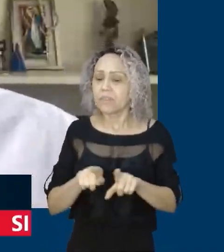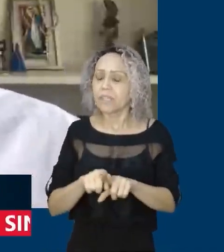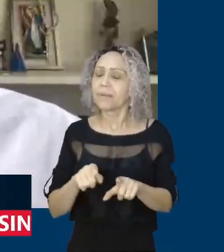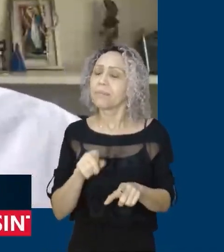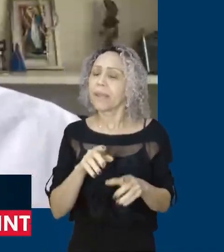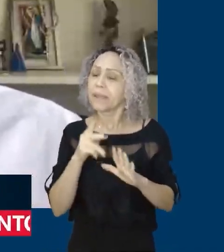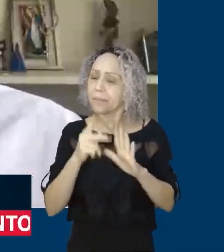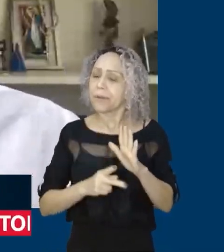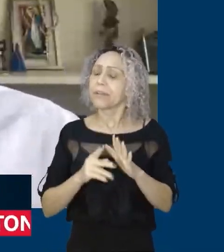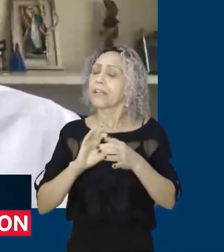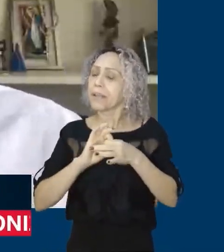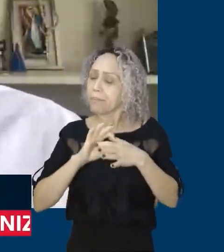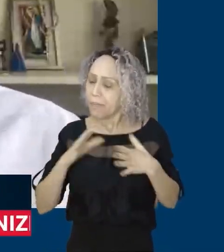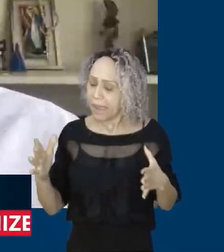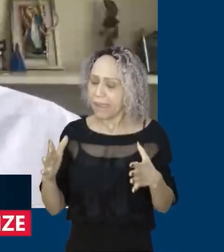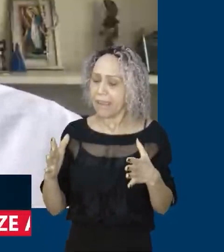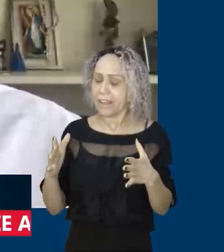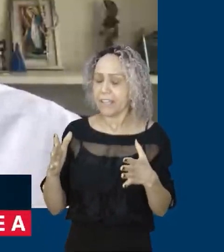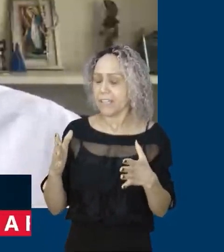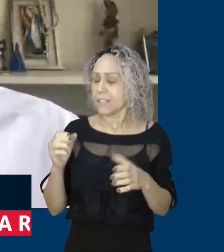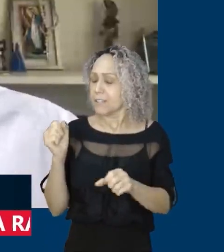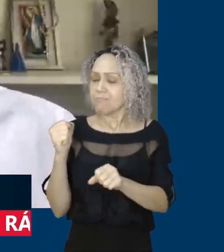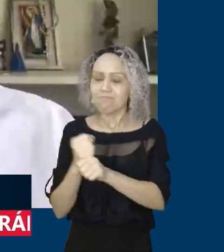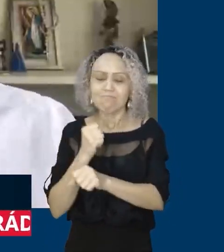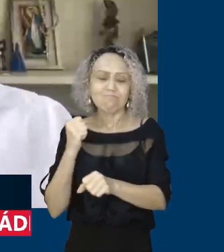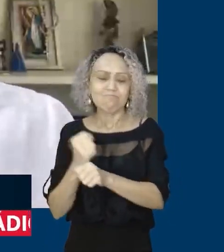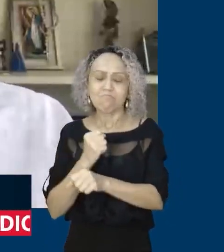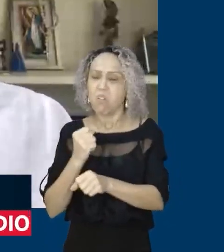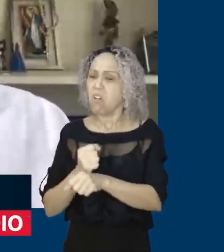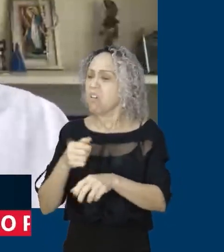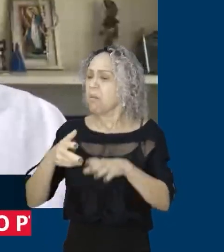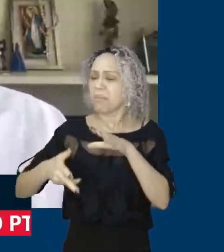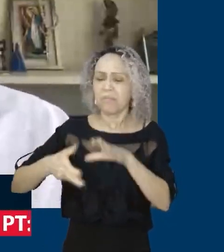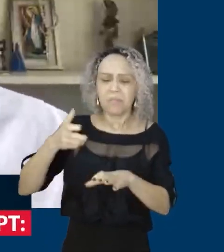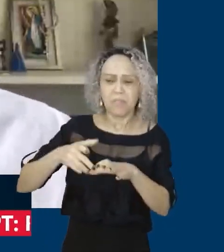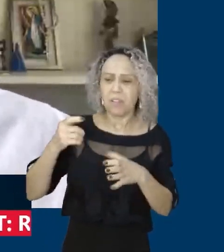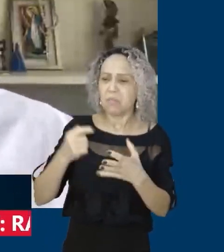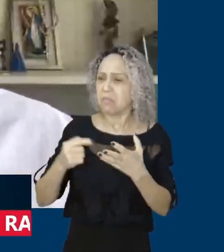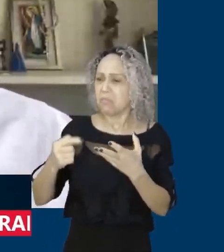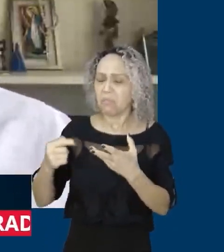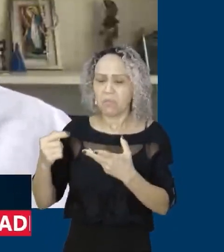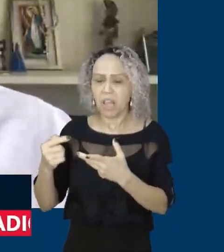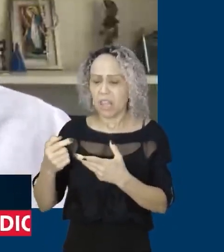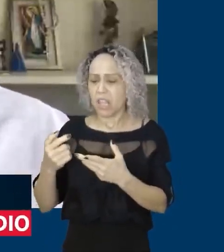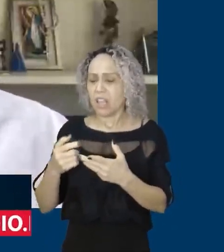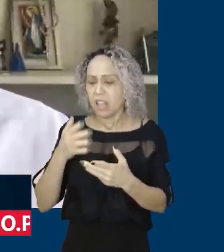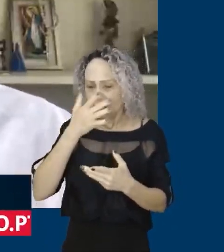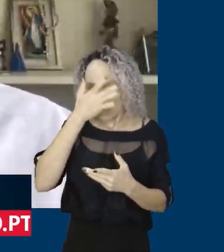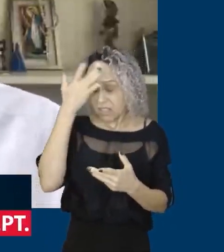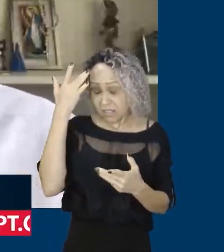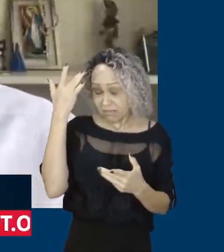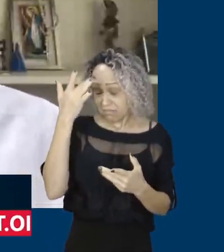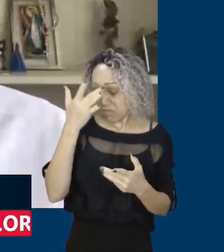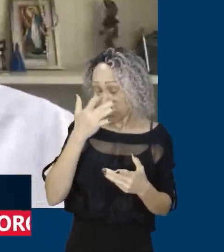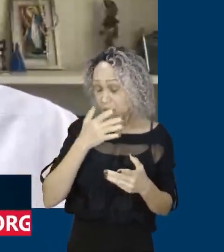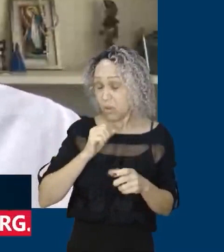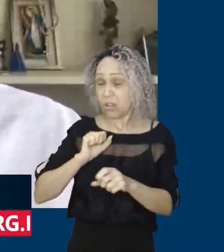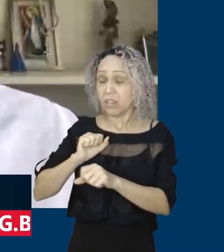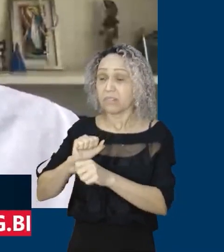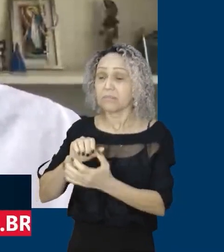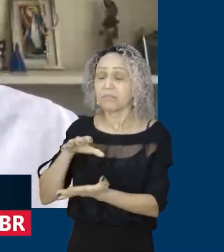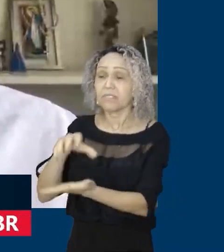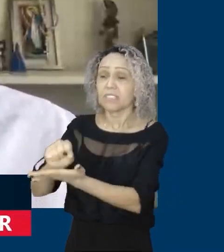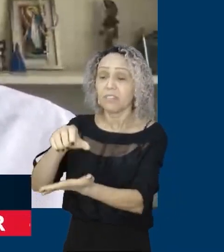sem necessidade de autorização desses povos, desde que dentro de certos critérios, e é por isso que nós